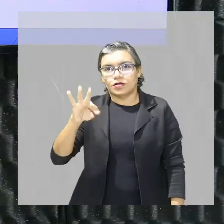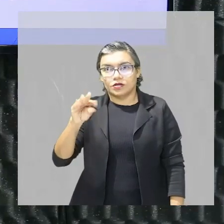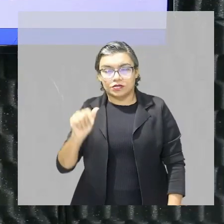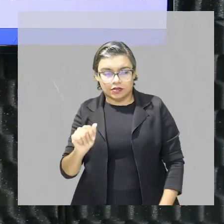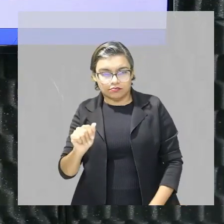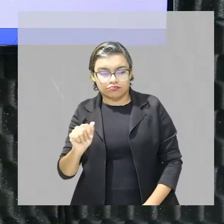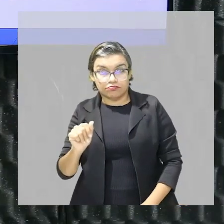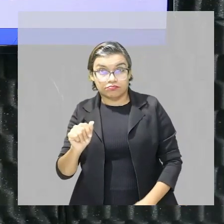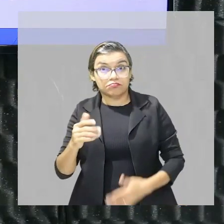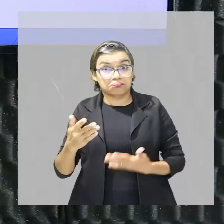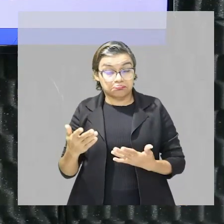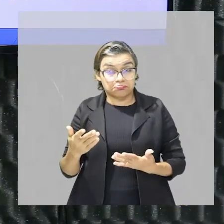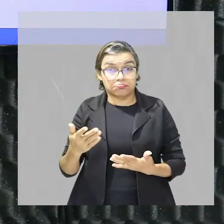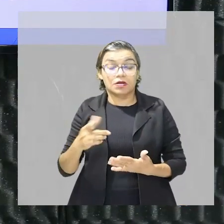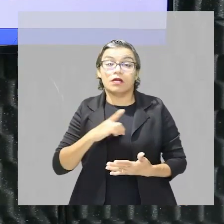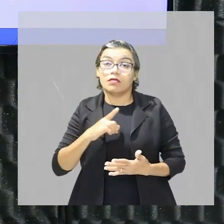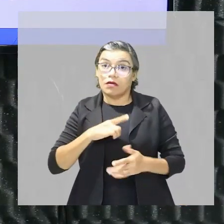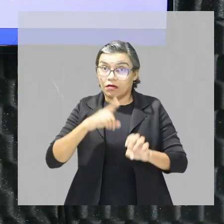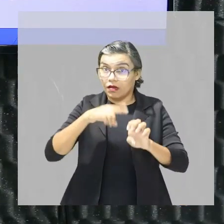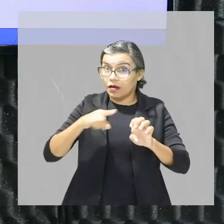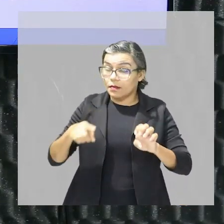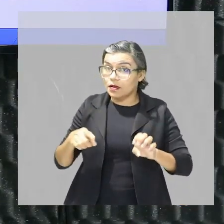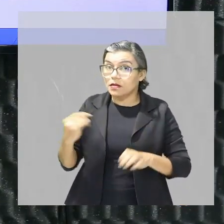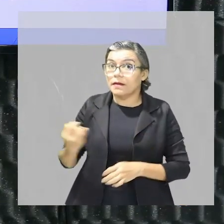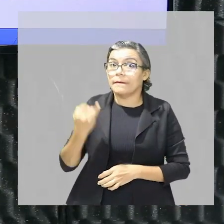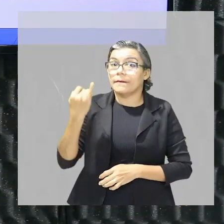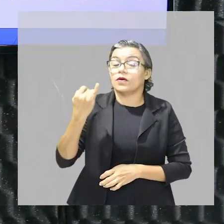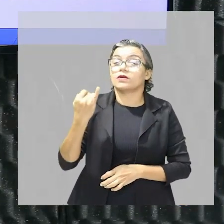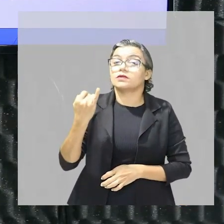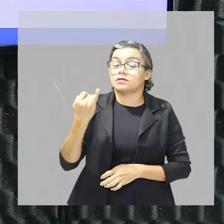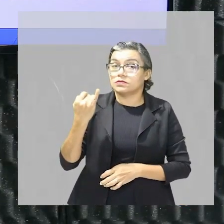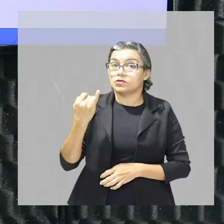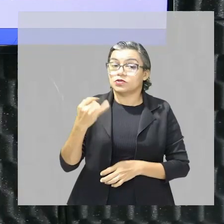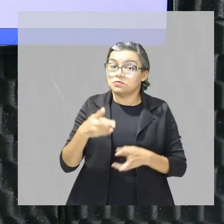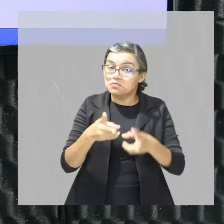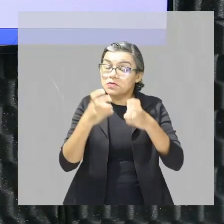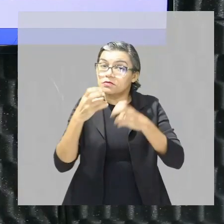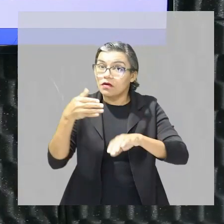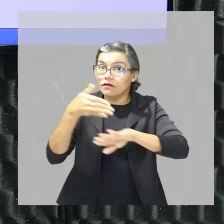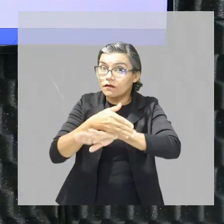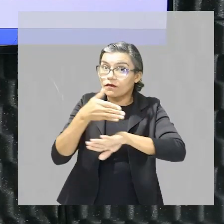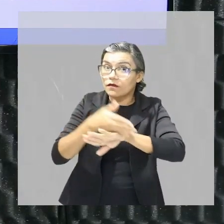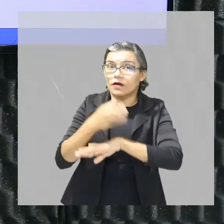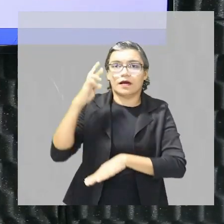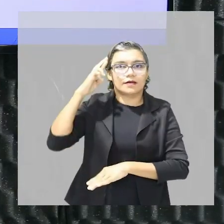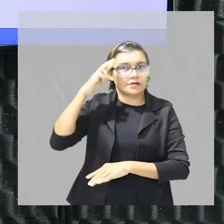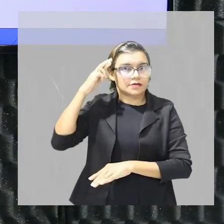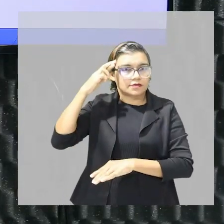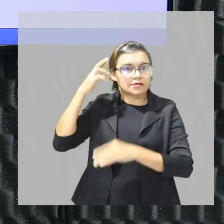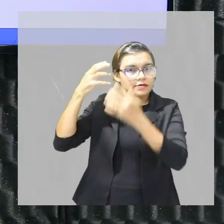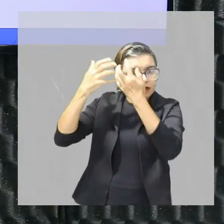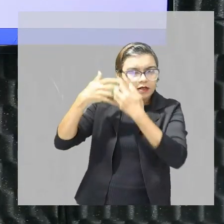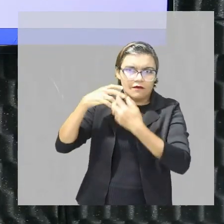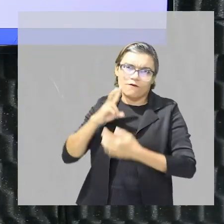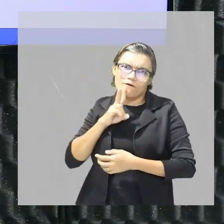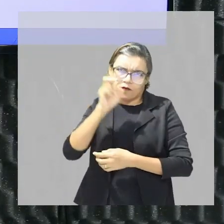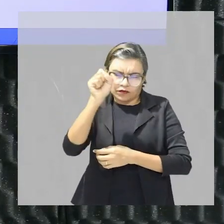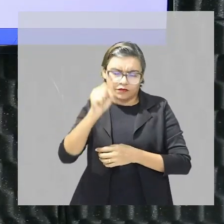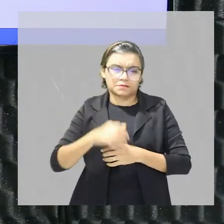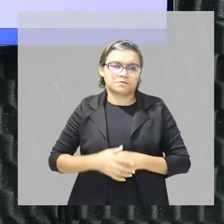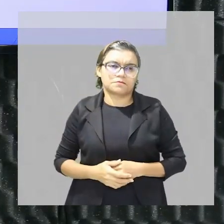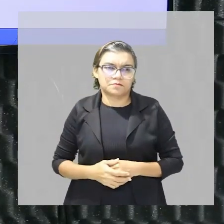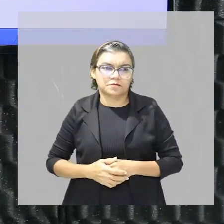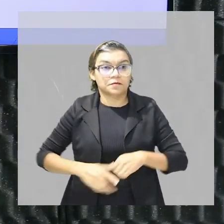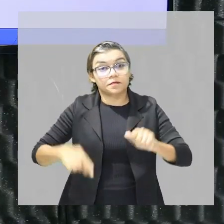desses elementos é importante a gente destacar essa participação da racionalidade forte né dentro disso então olha só